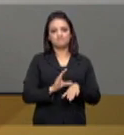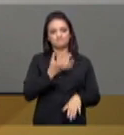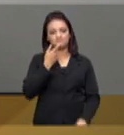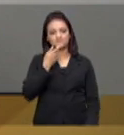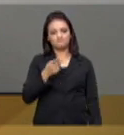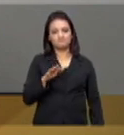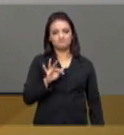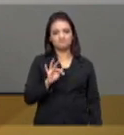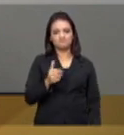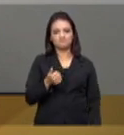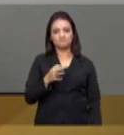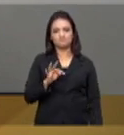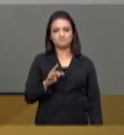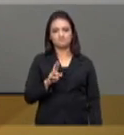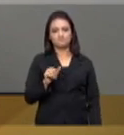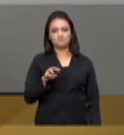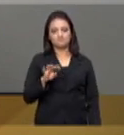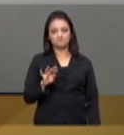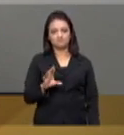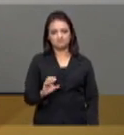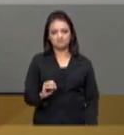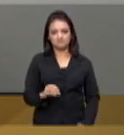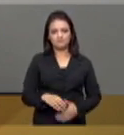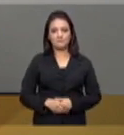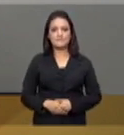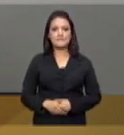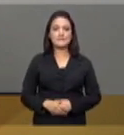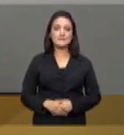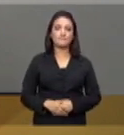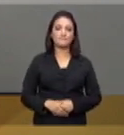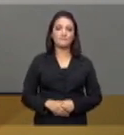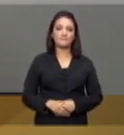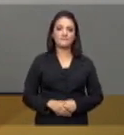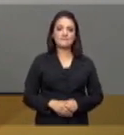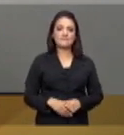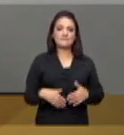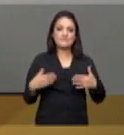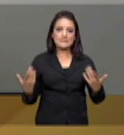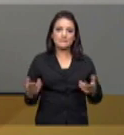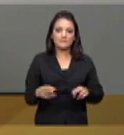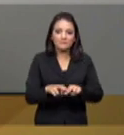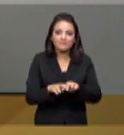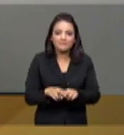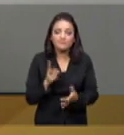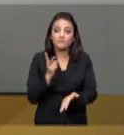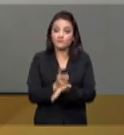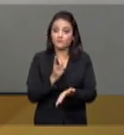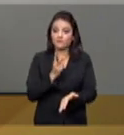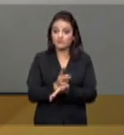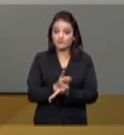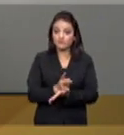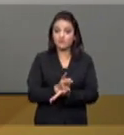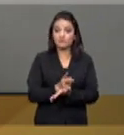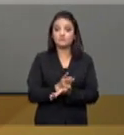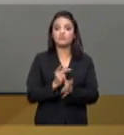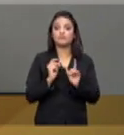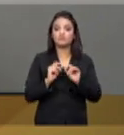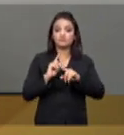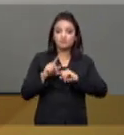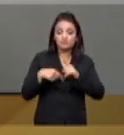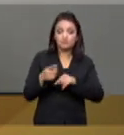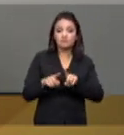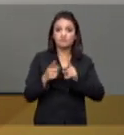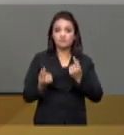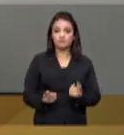de apuração de base de cálculo das contribuições. Portanto, ainda que não no mesmo momento, disse então, o valor